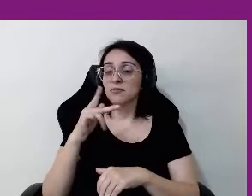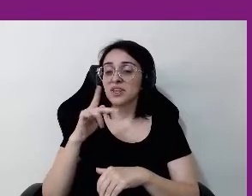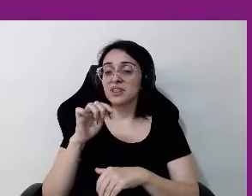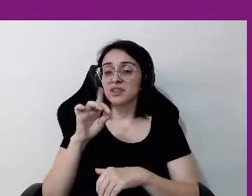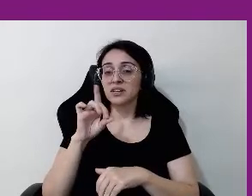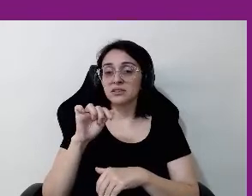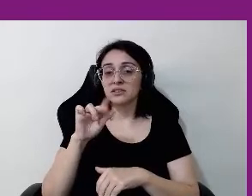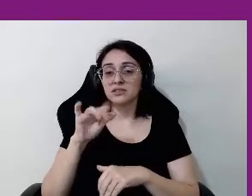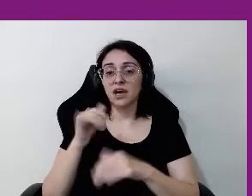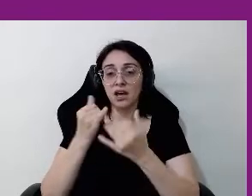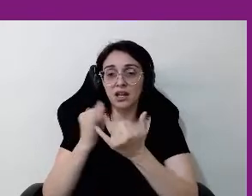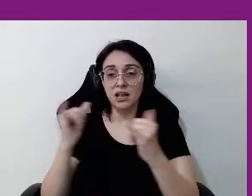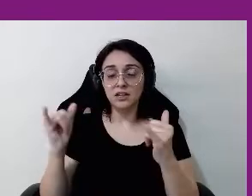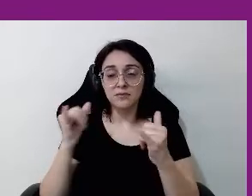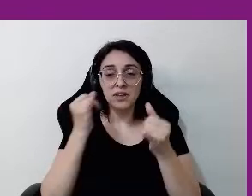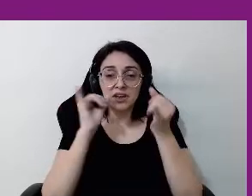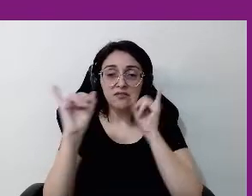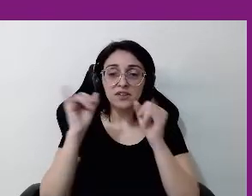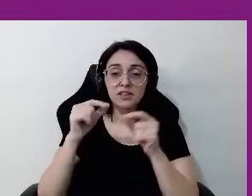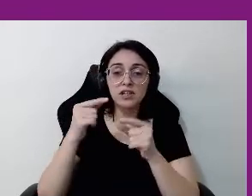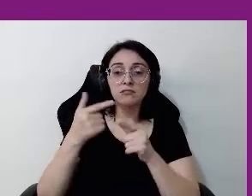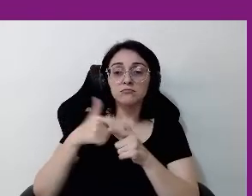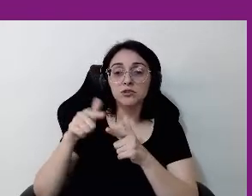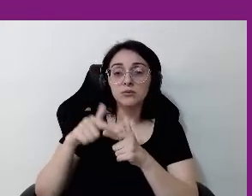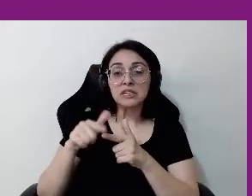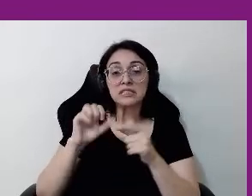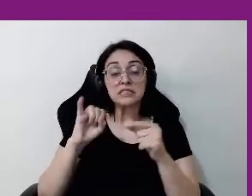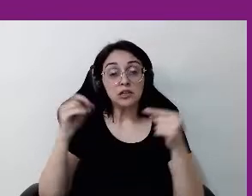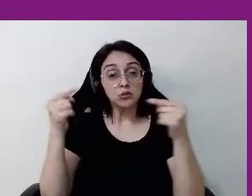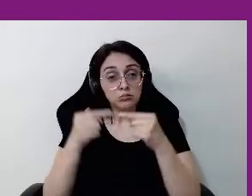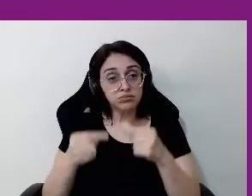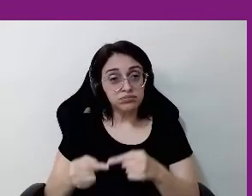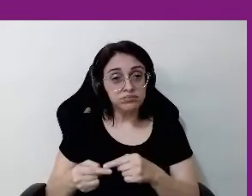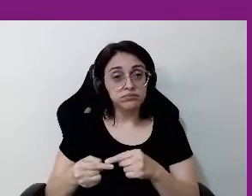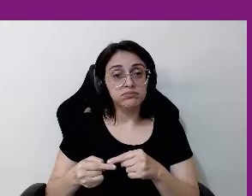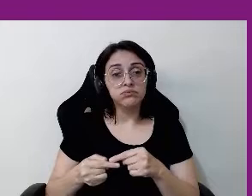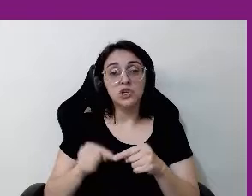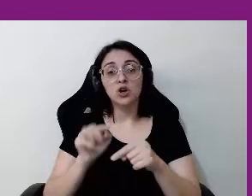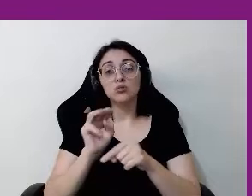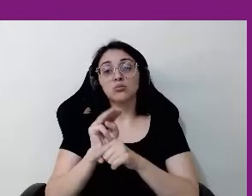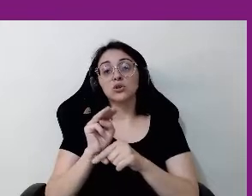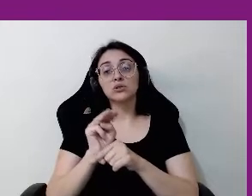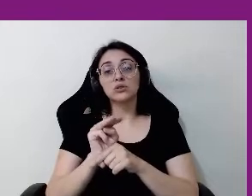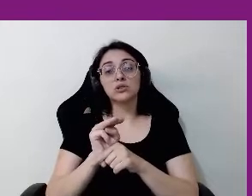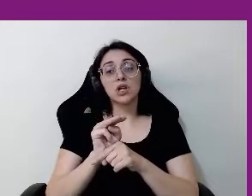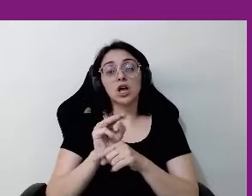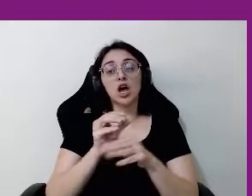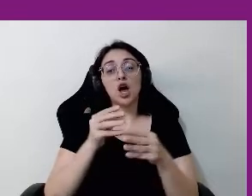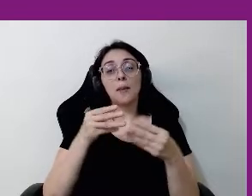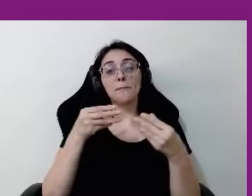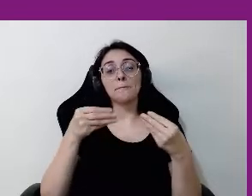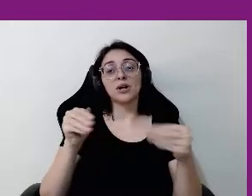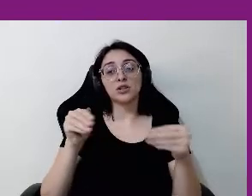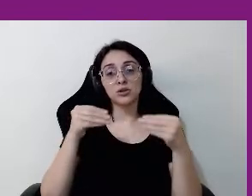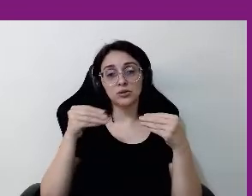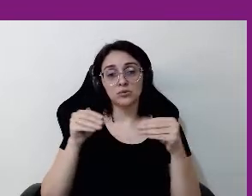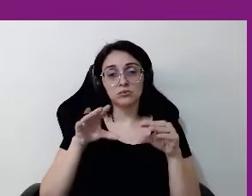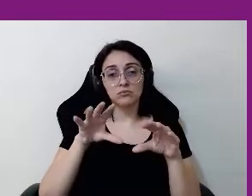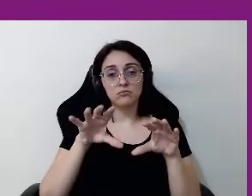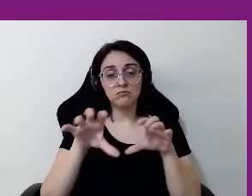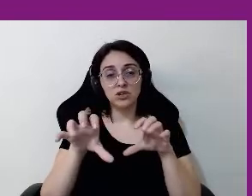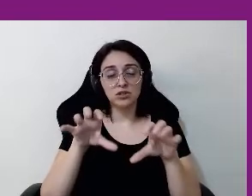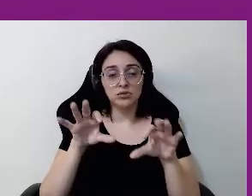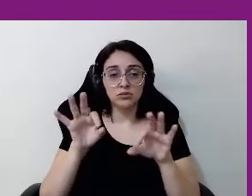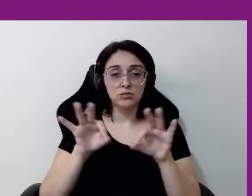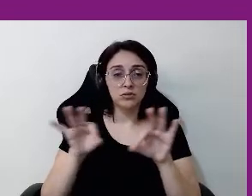evitar complicações da não aplicação adequada e monitorada da manobra. Então, a gente sabe